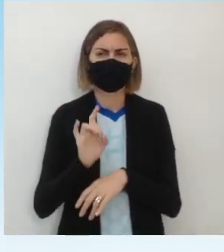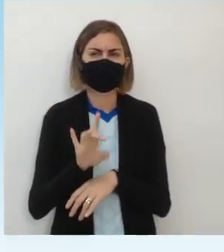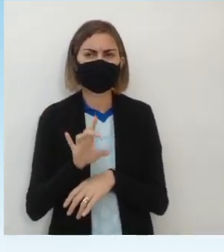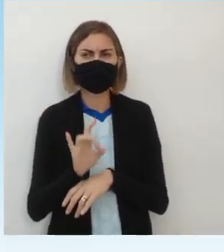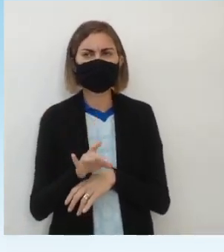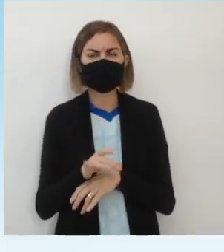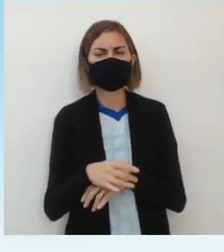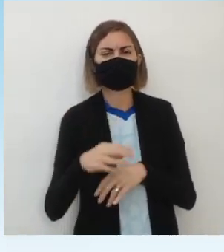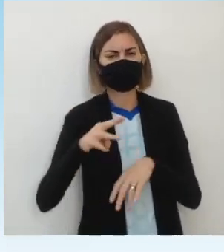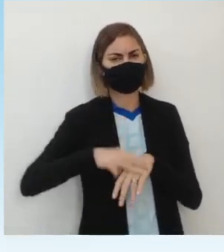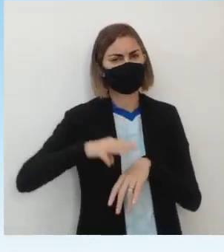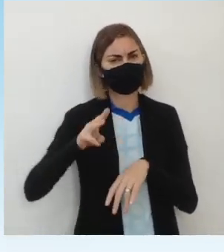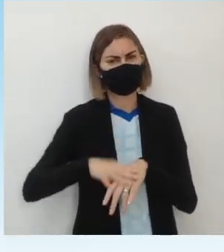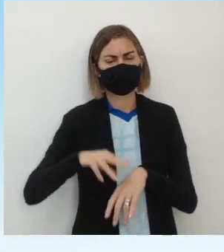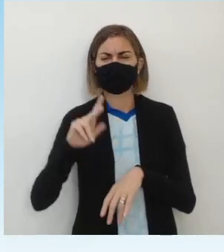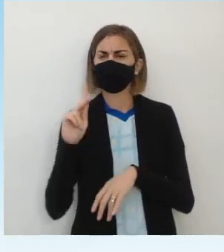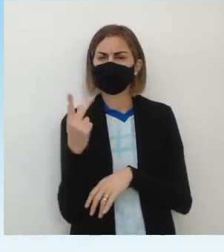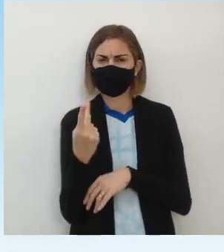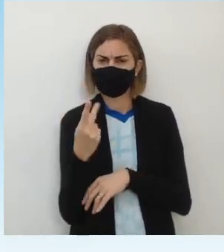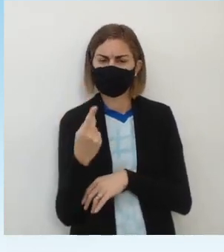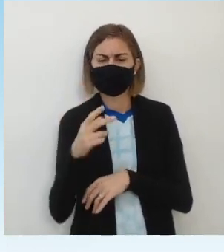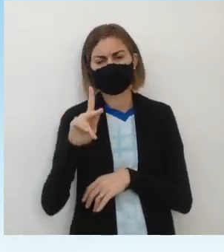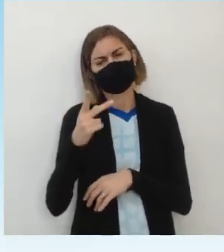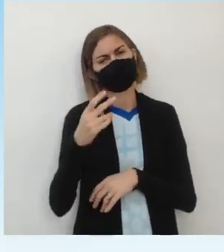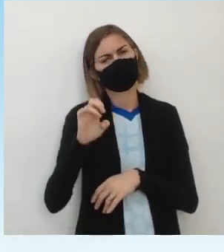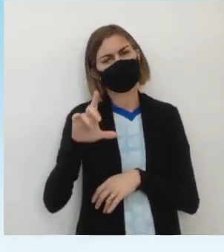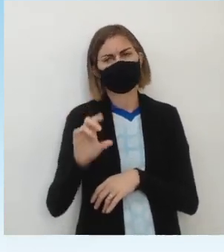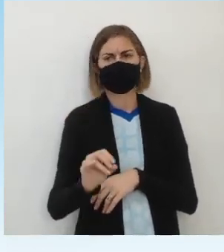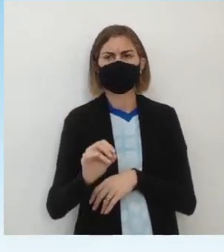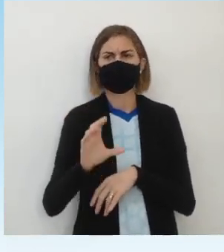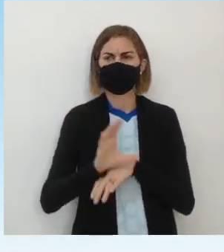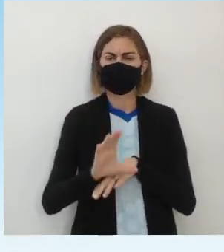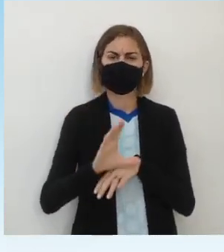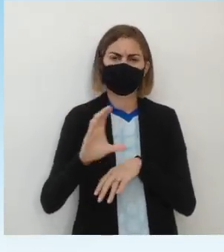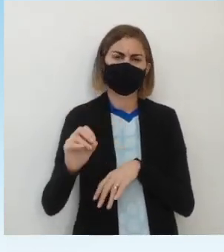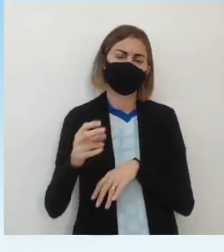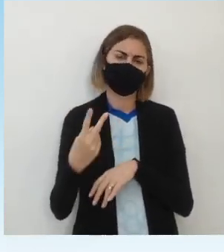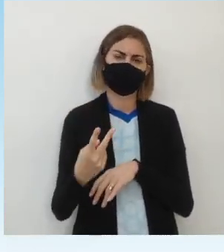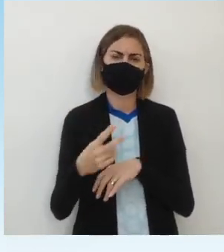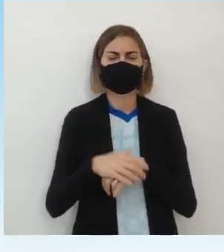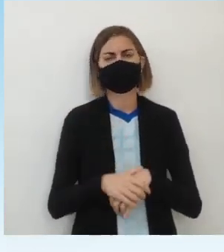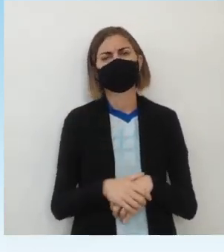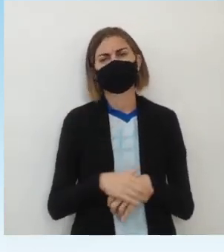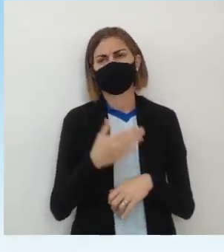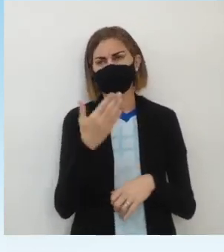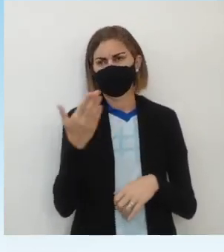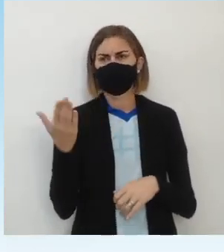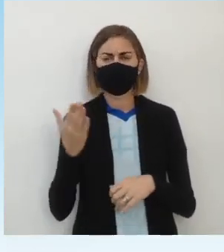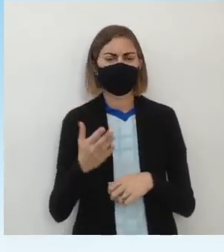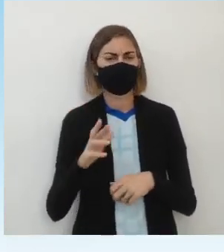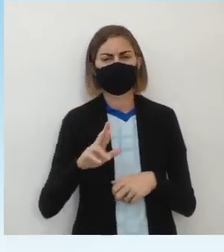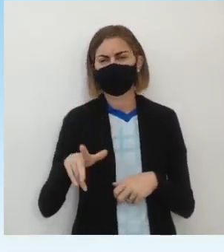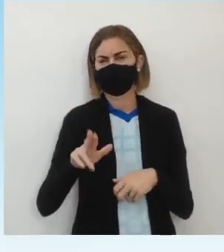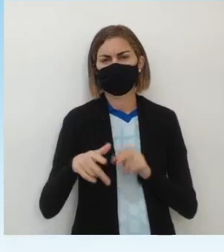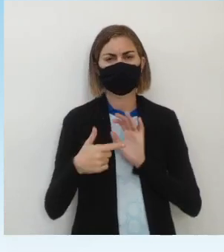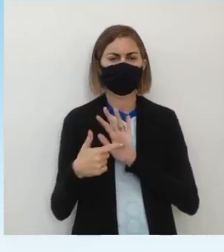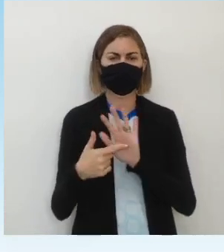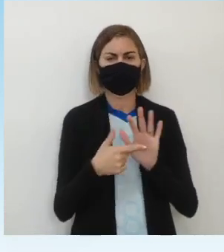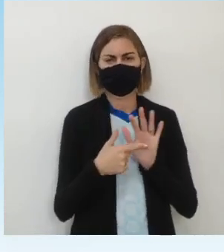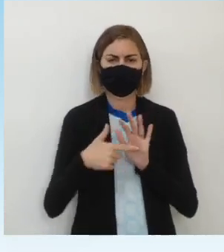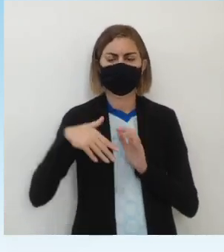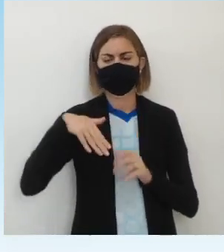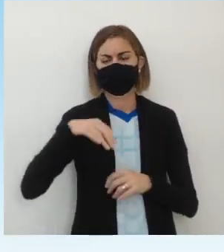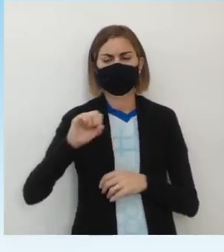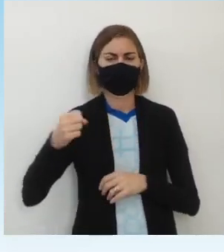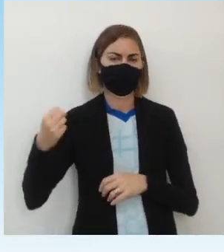né? Metano, hidrogênio, hélio e gás carbônico. Na questão, não aparecem as massas